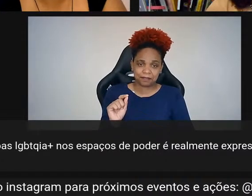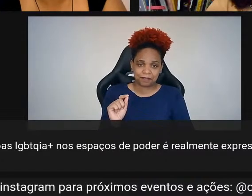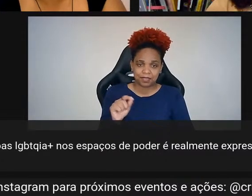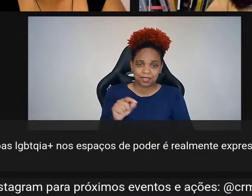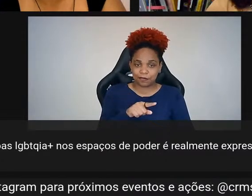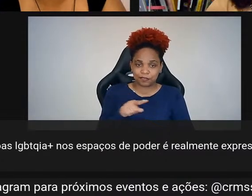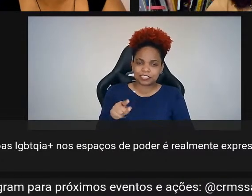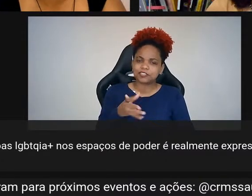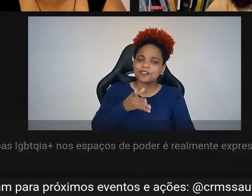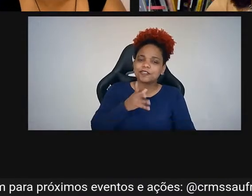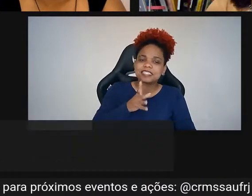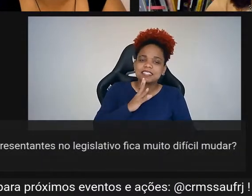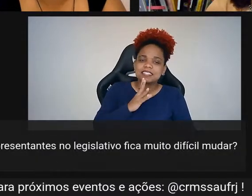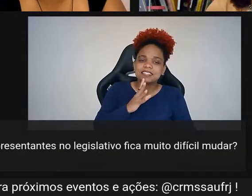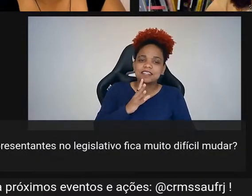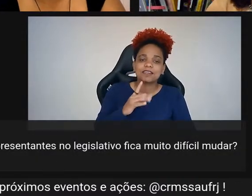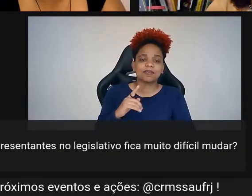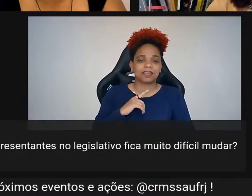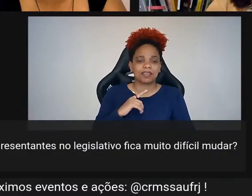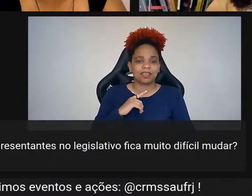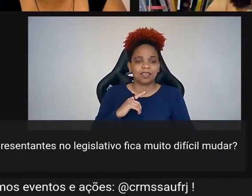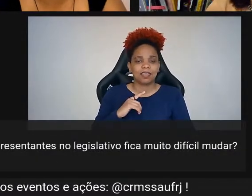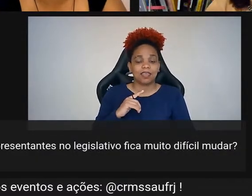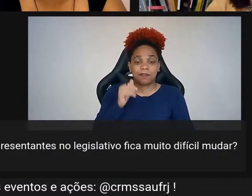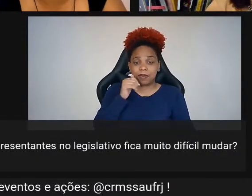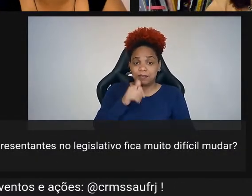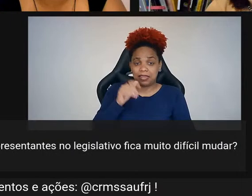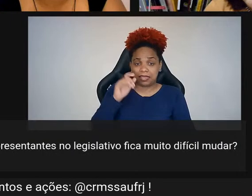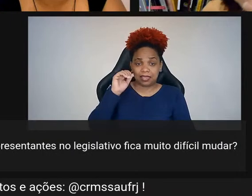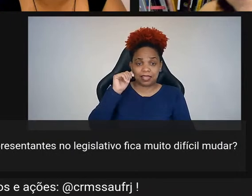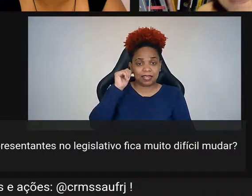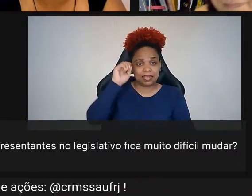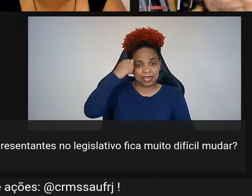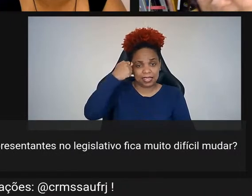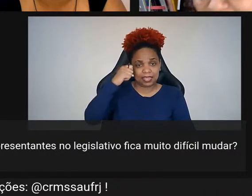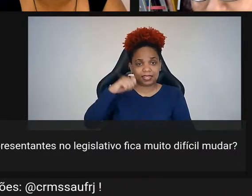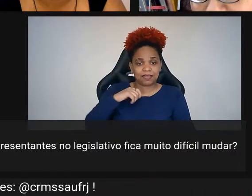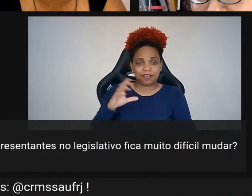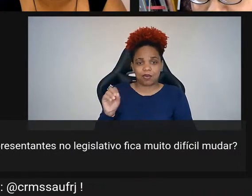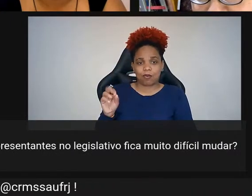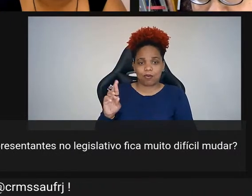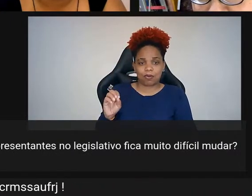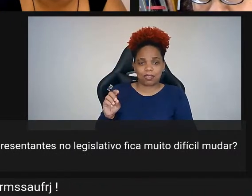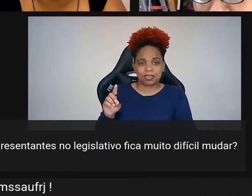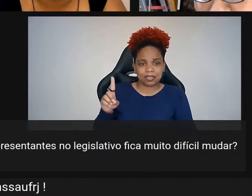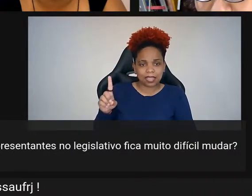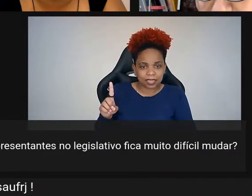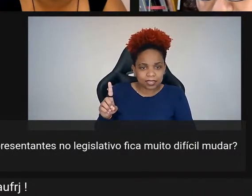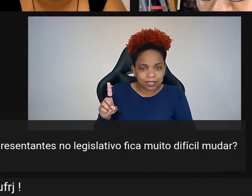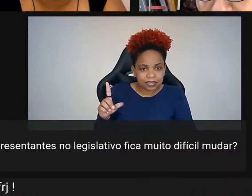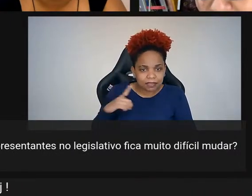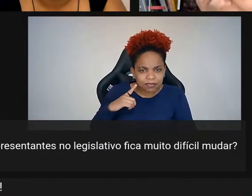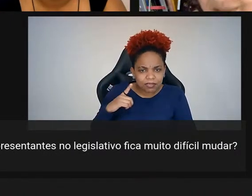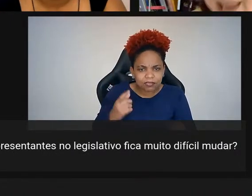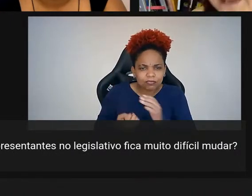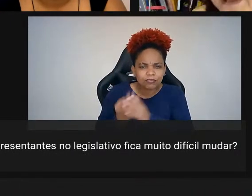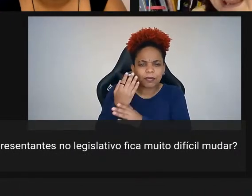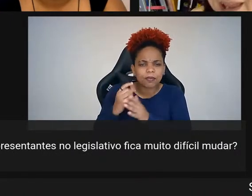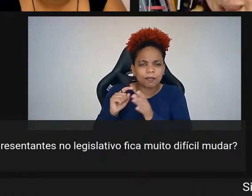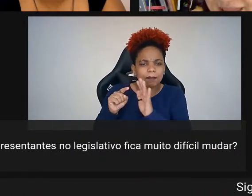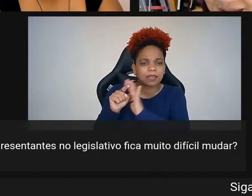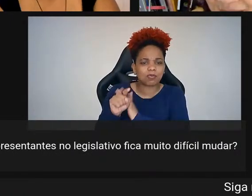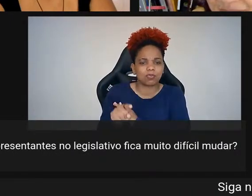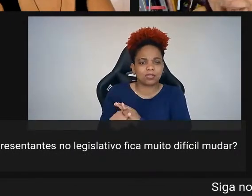Para conhecer aí o Derques Espinosa, uma sapatão negra, latina, maravilhosa. E tem uma pergunta. Ah,